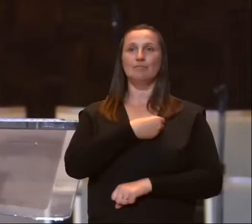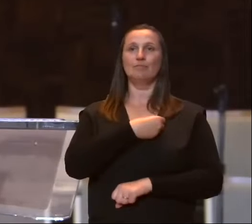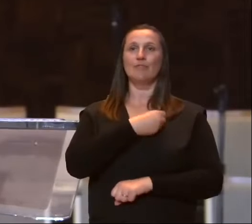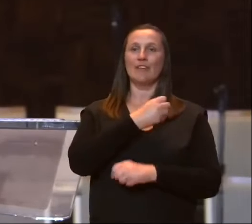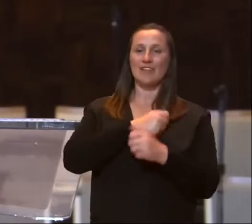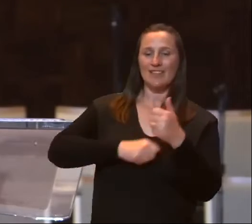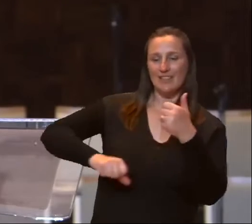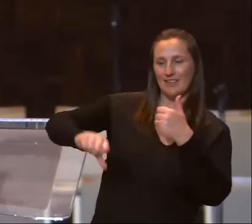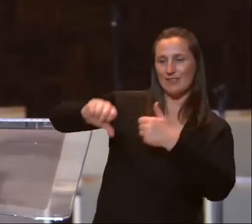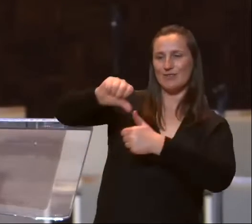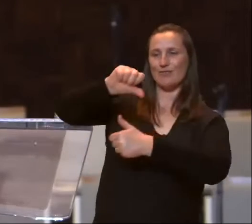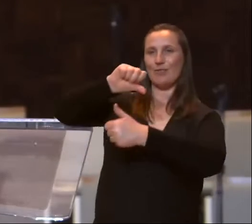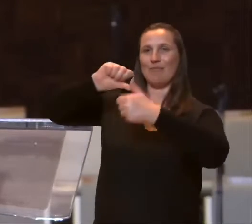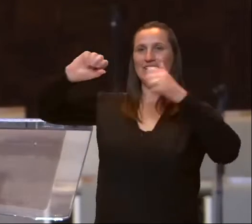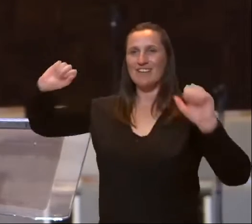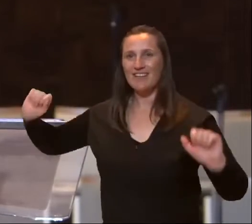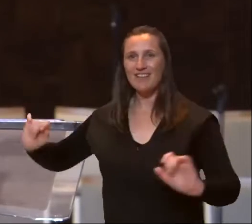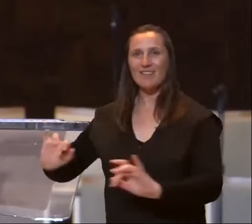Aqui,